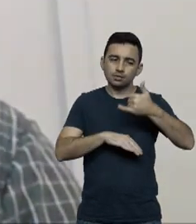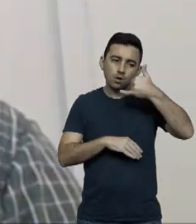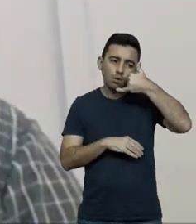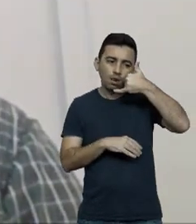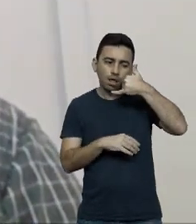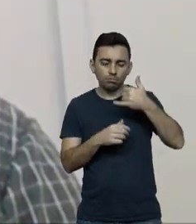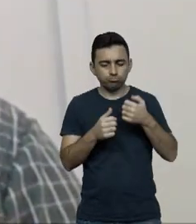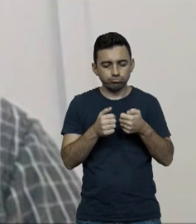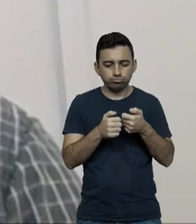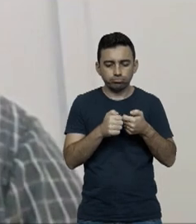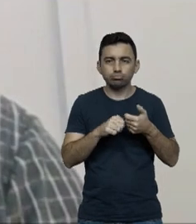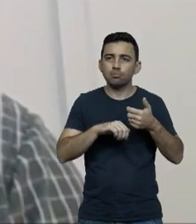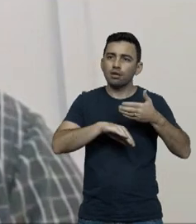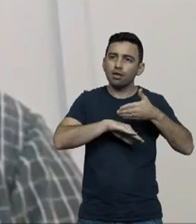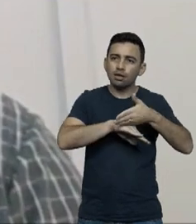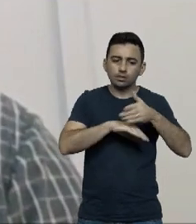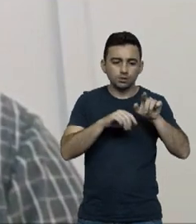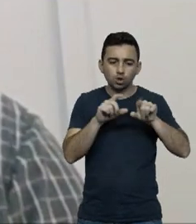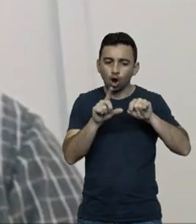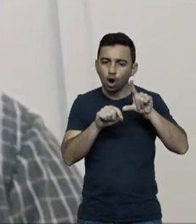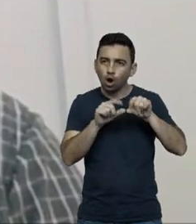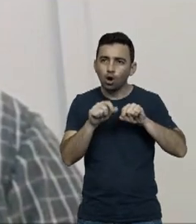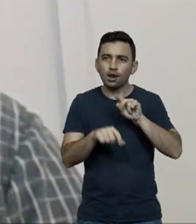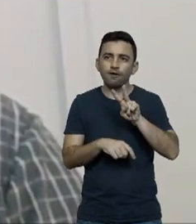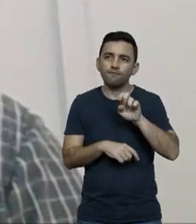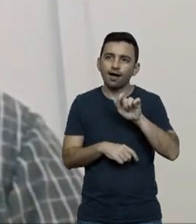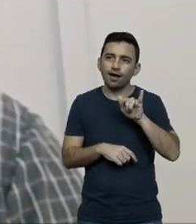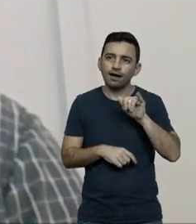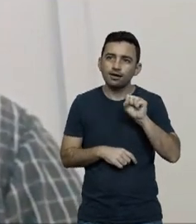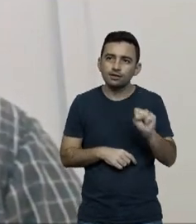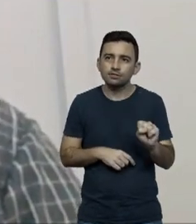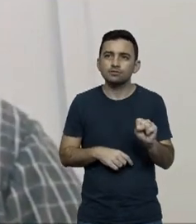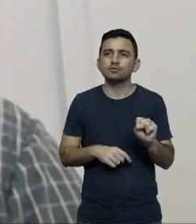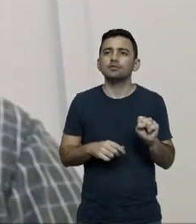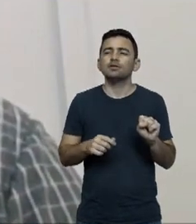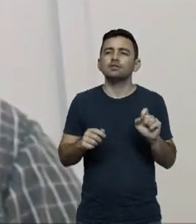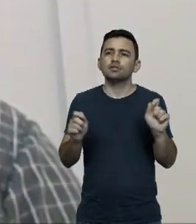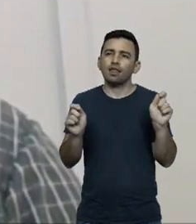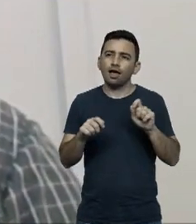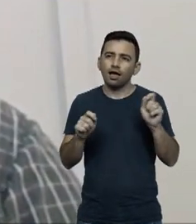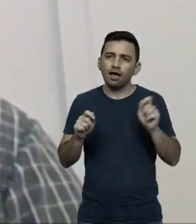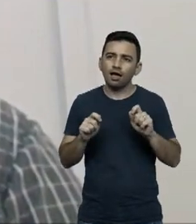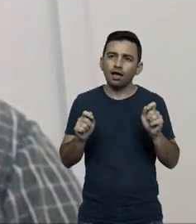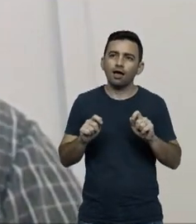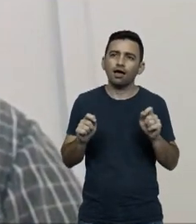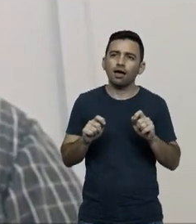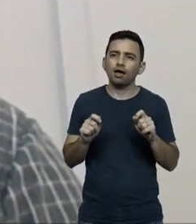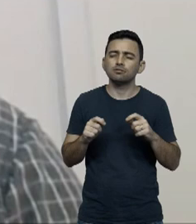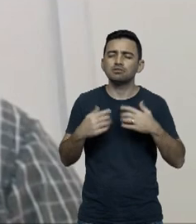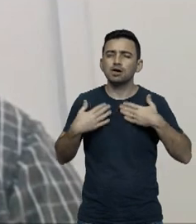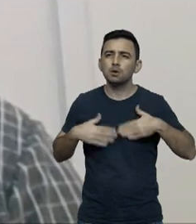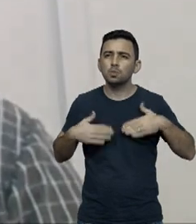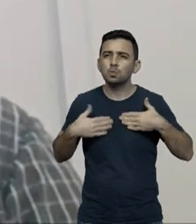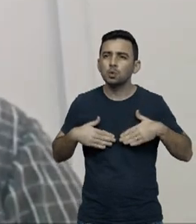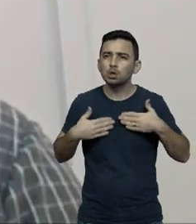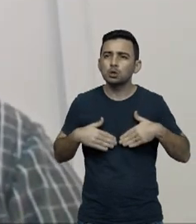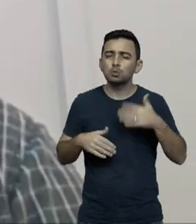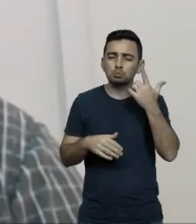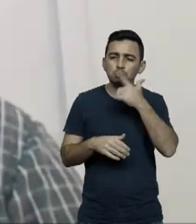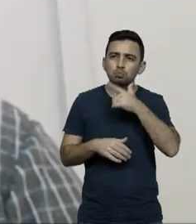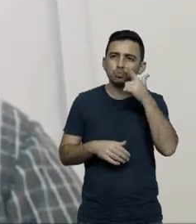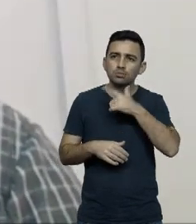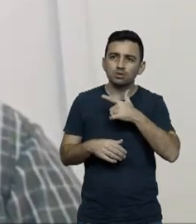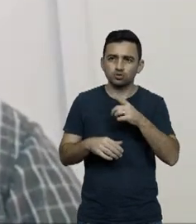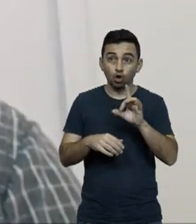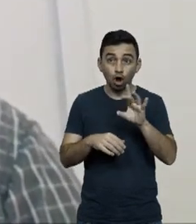para fazer essas coisas de Vargas tá E para tornar isso mais fácil mais tranquilo candidato não só